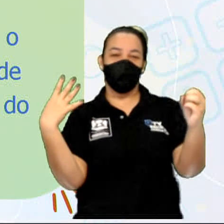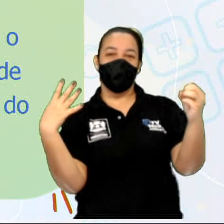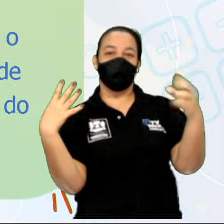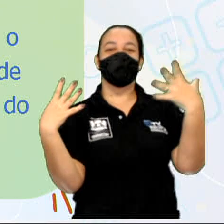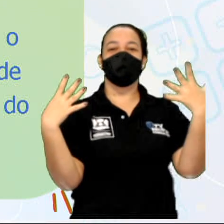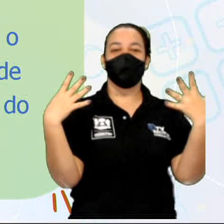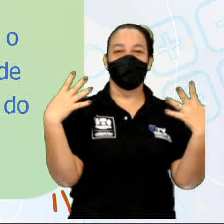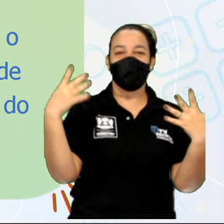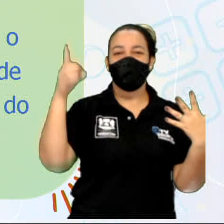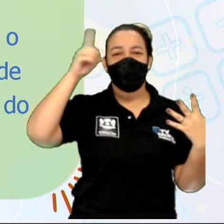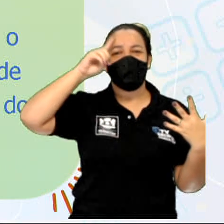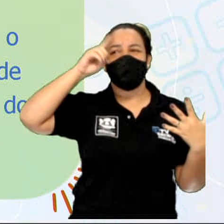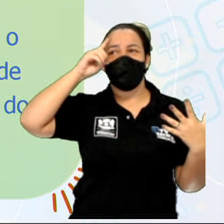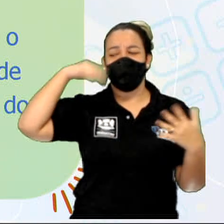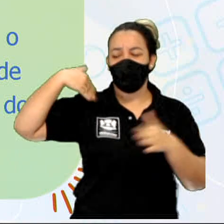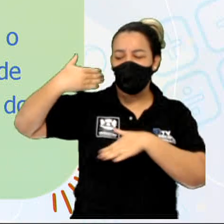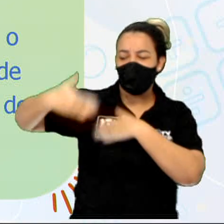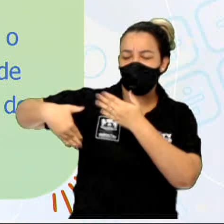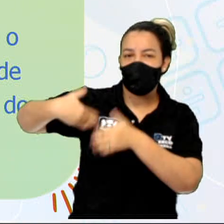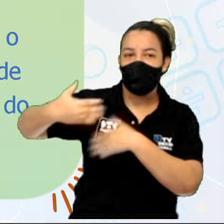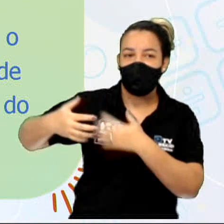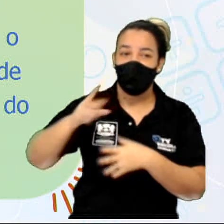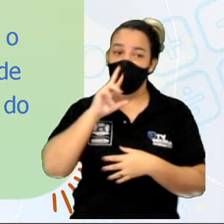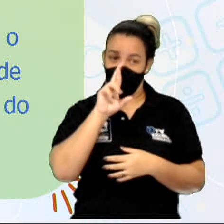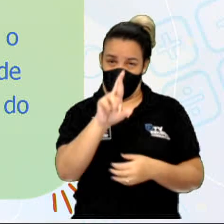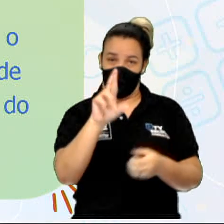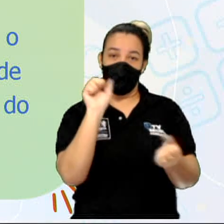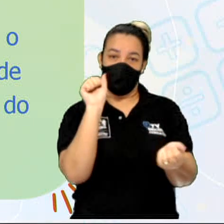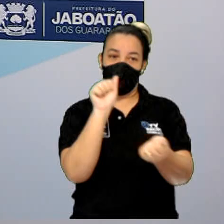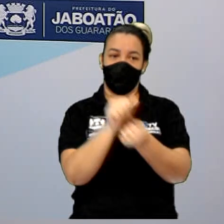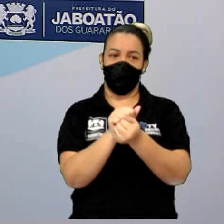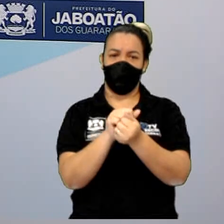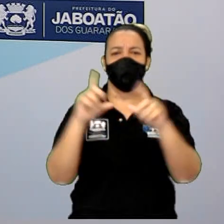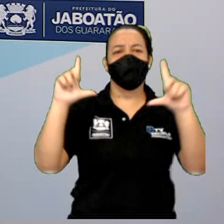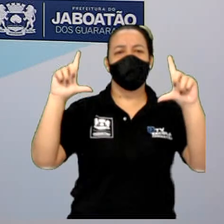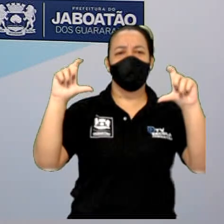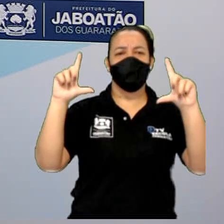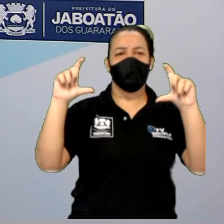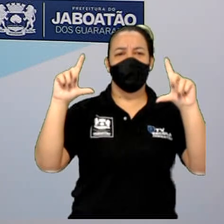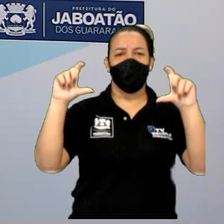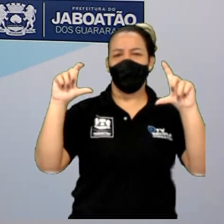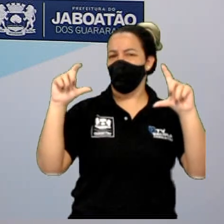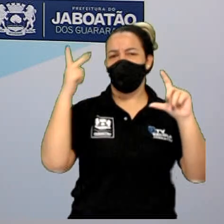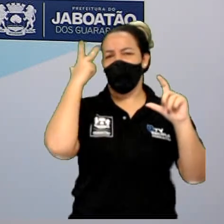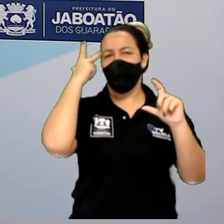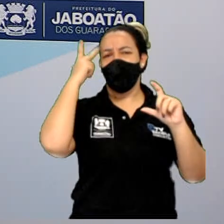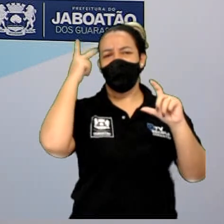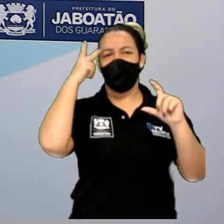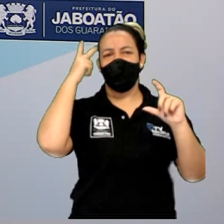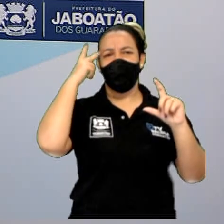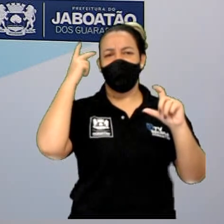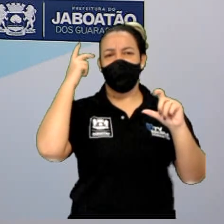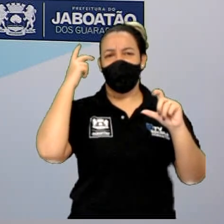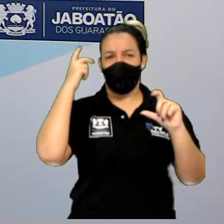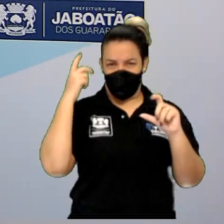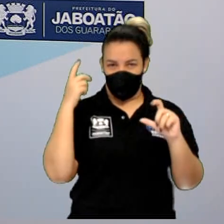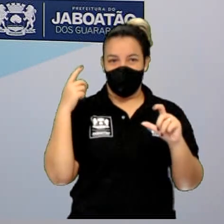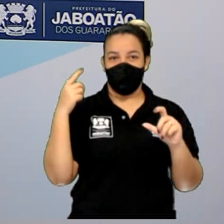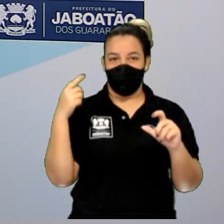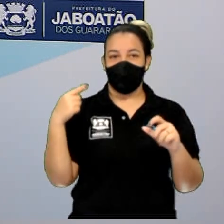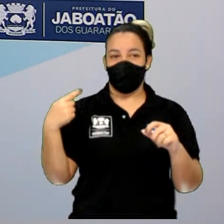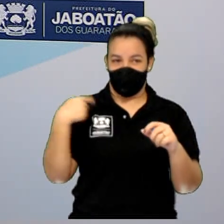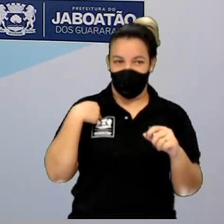cotidiano. Perceba, eu vou responder junto com vocês. Essa foto, gente, ela é espontânea, né? E confesso, quem tirou fui